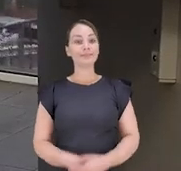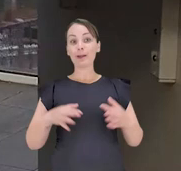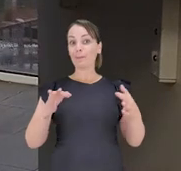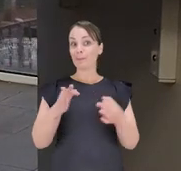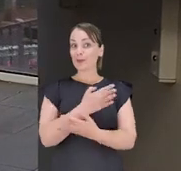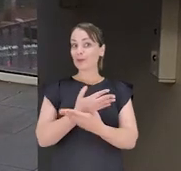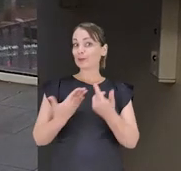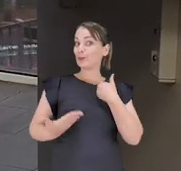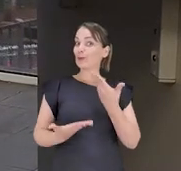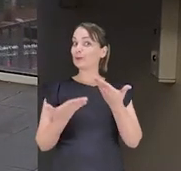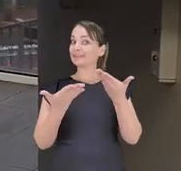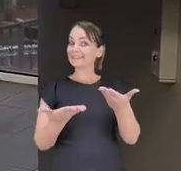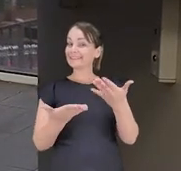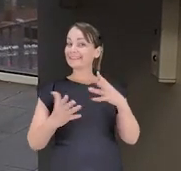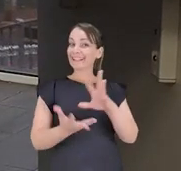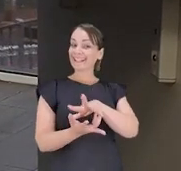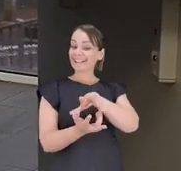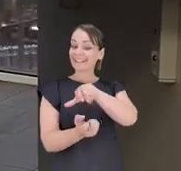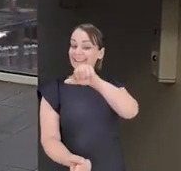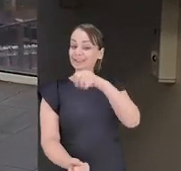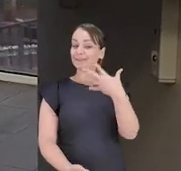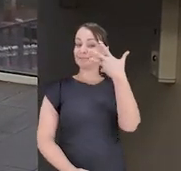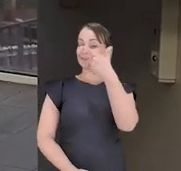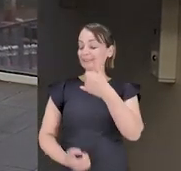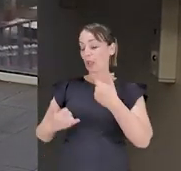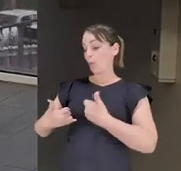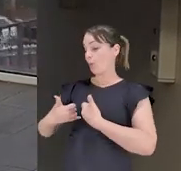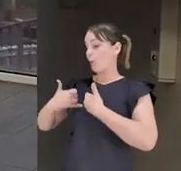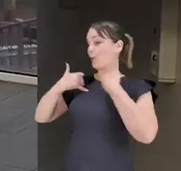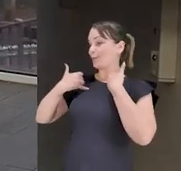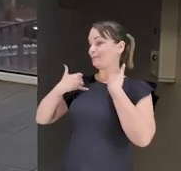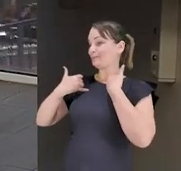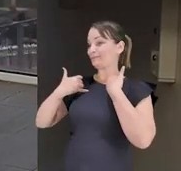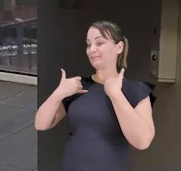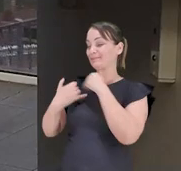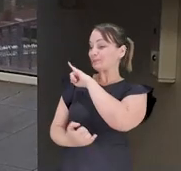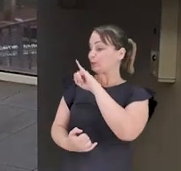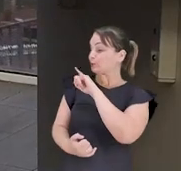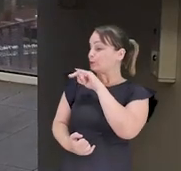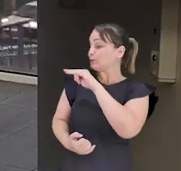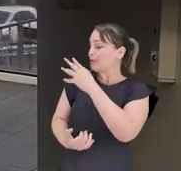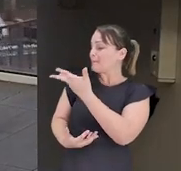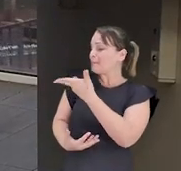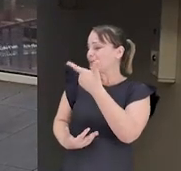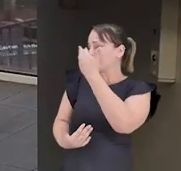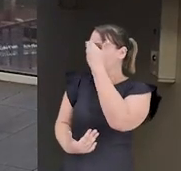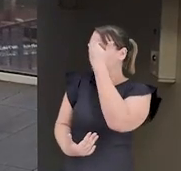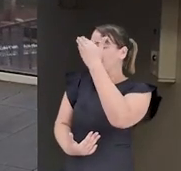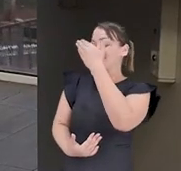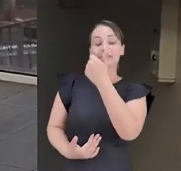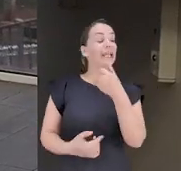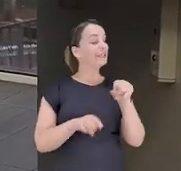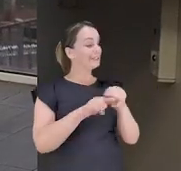Olha como as nossas slimes ficaram lindas. Gente, eu tô orgulhosa das nossas slimes. Ju, foi maravilhoso. Obrigada. Eu